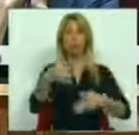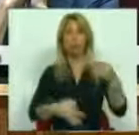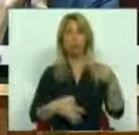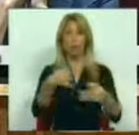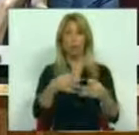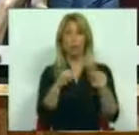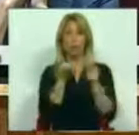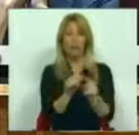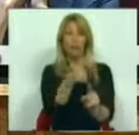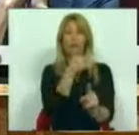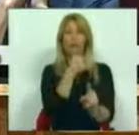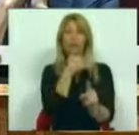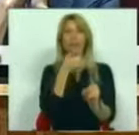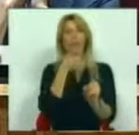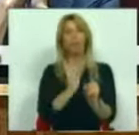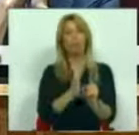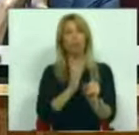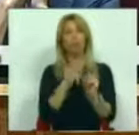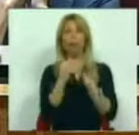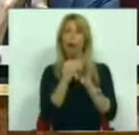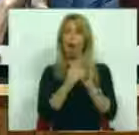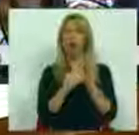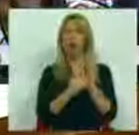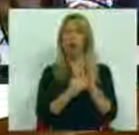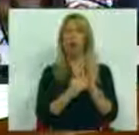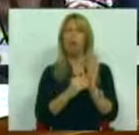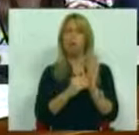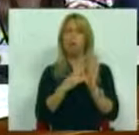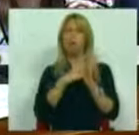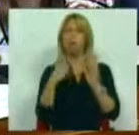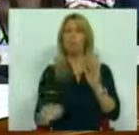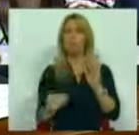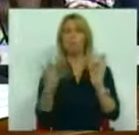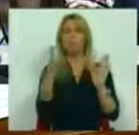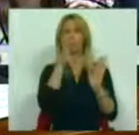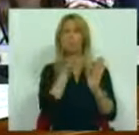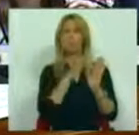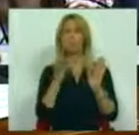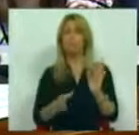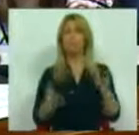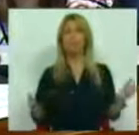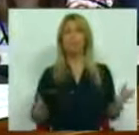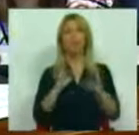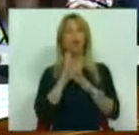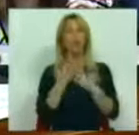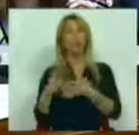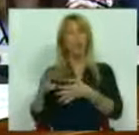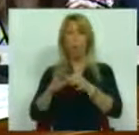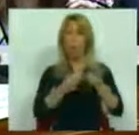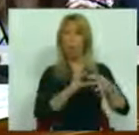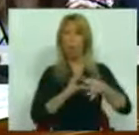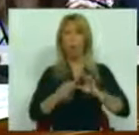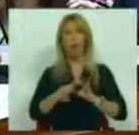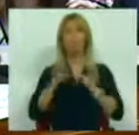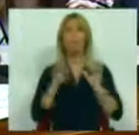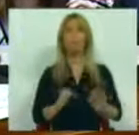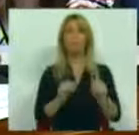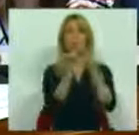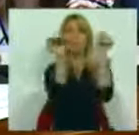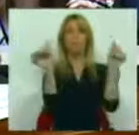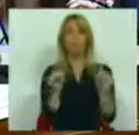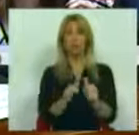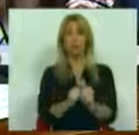a arbitragem é já referência incontornável. Esta solução garante-nos uma maior coerência interna do sistema, a par de uma